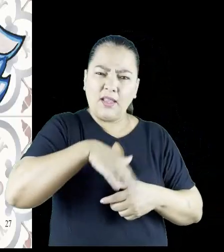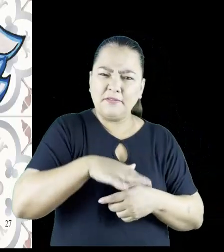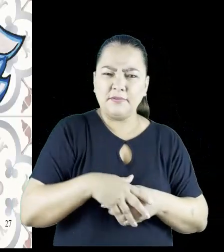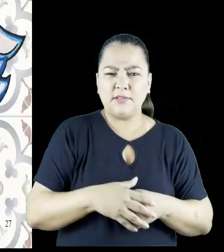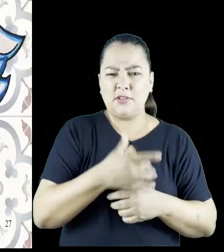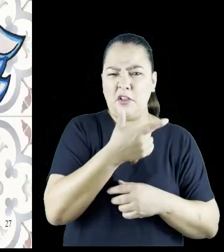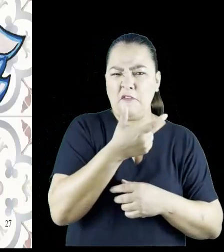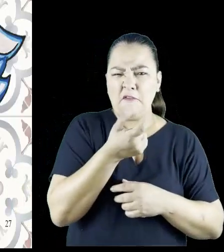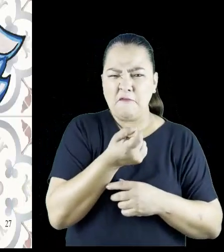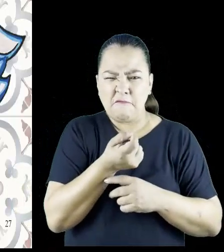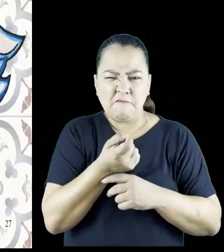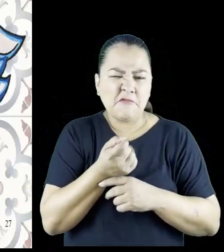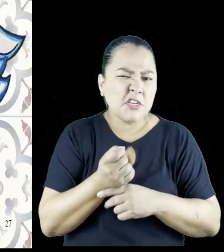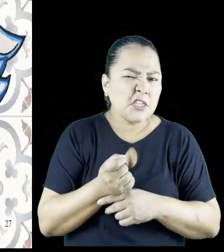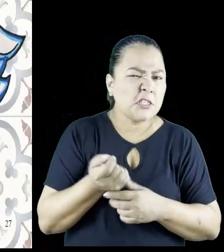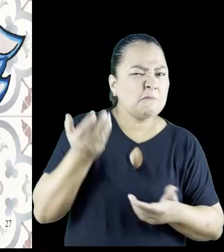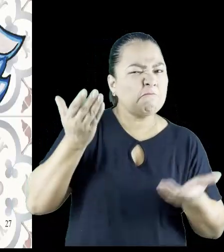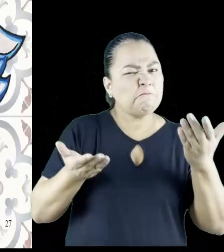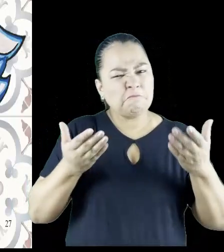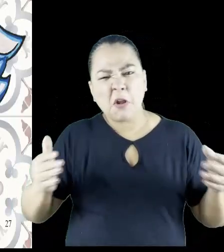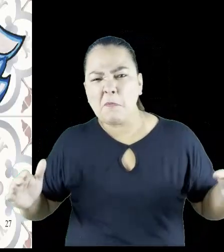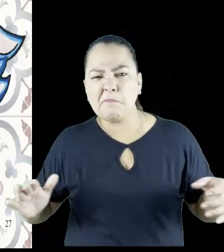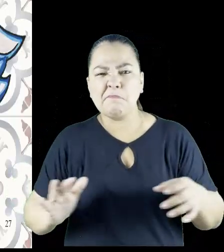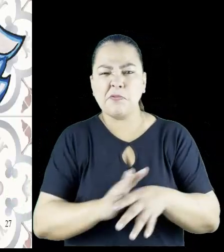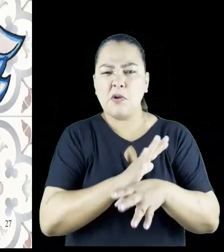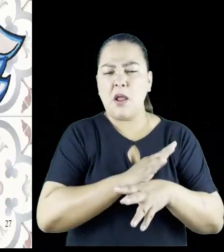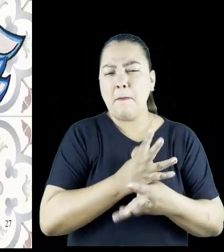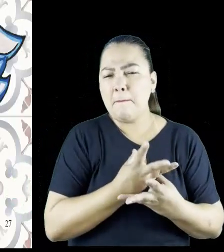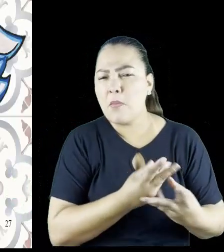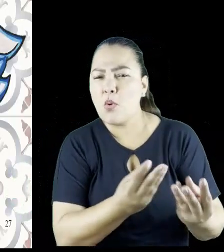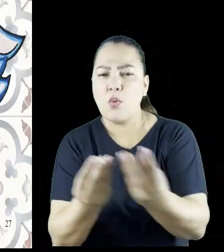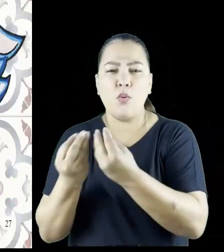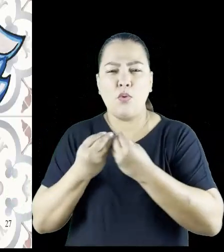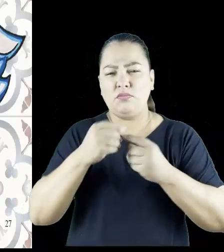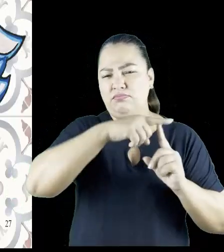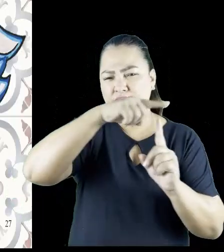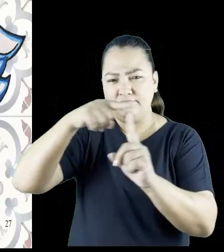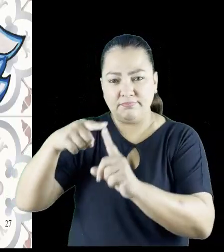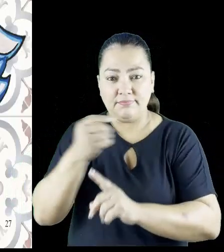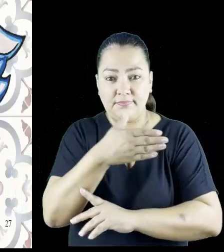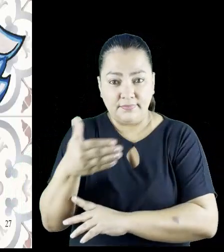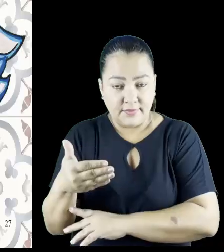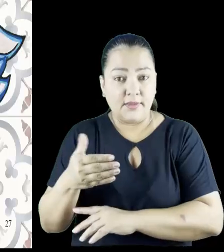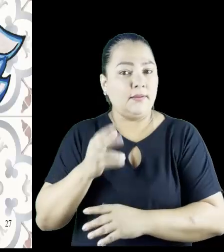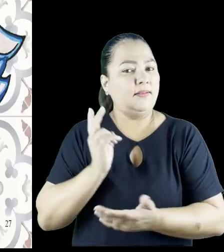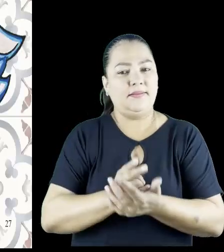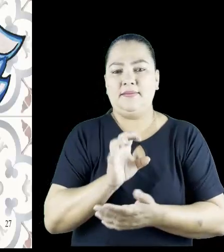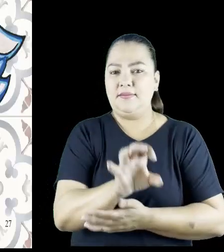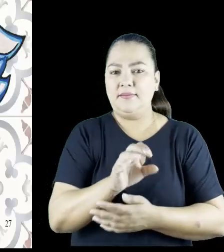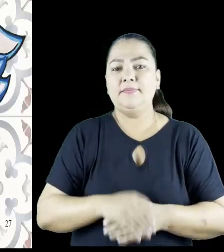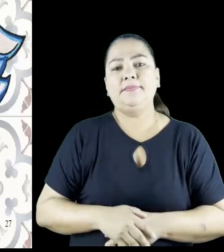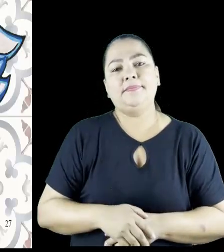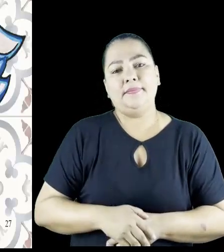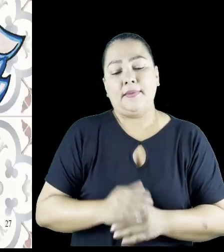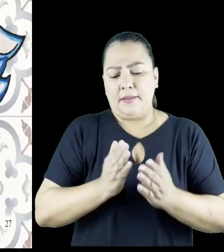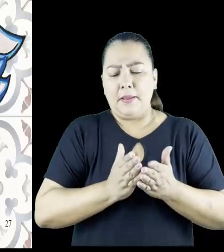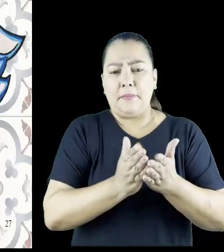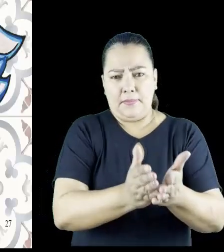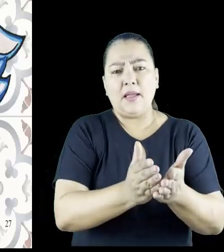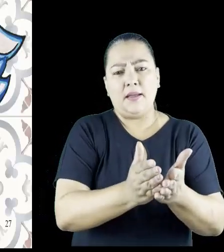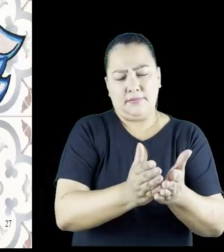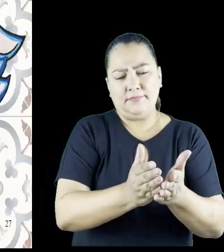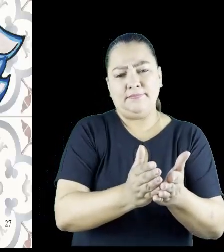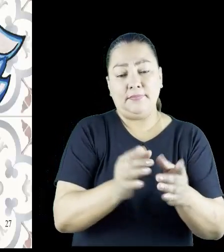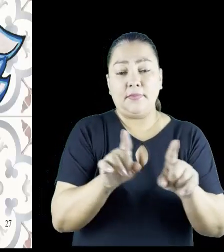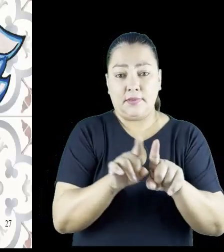rede. Tinha vez de pegar 20 toneladas de peixe. Dava muita curvina, bagre, parati, etc. E sempre foi assim. Aqui era